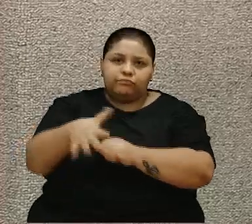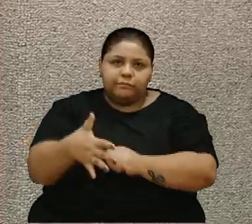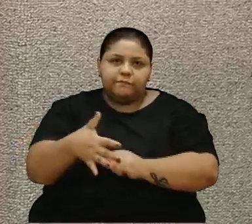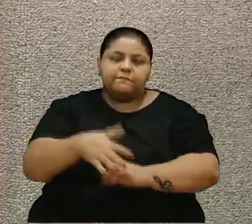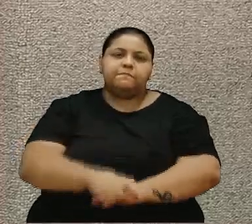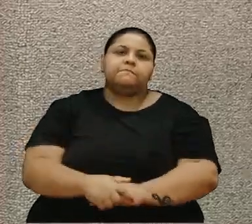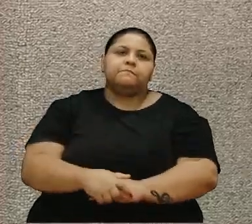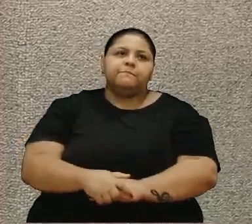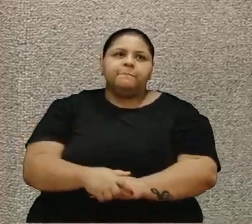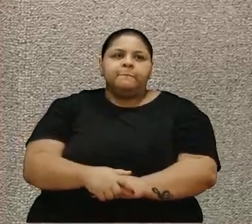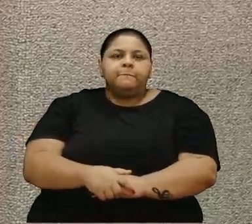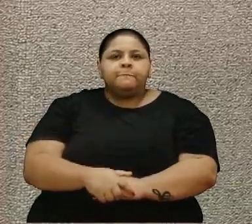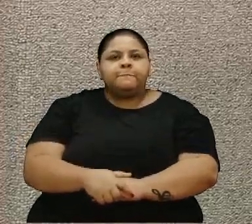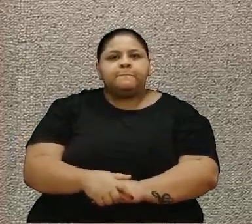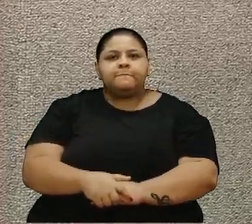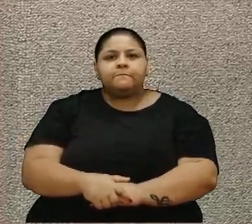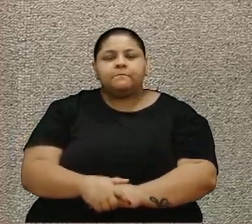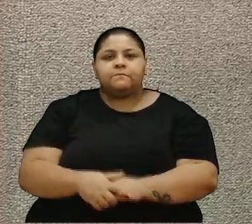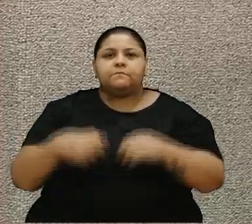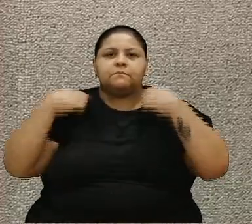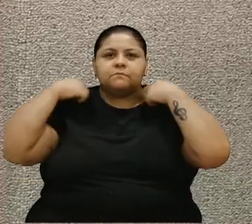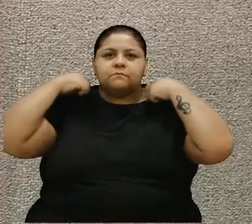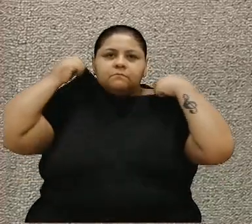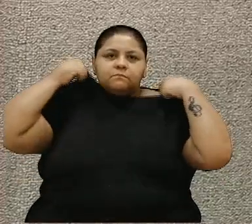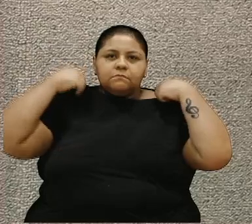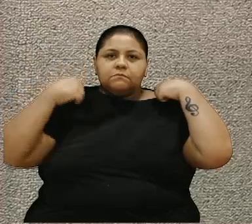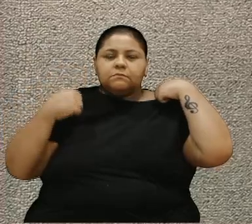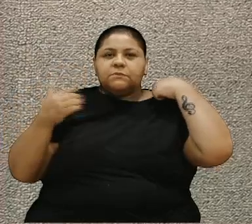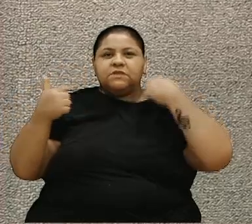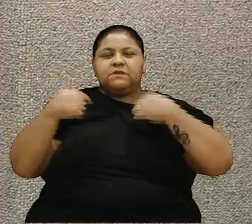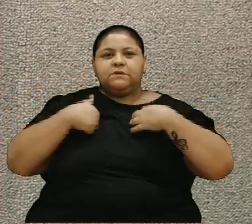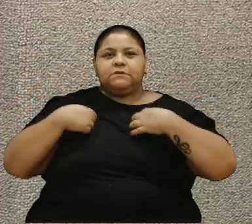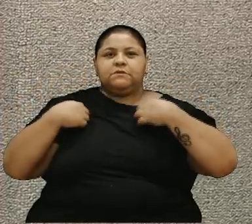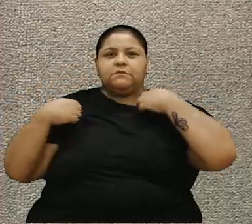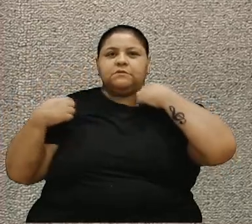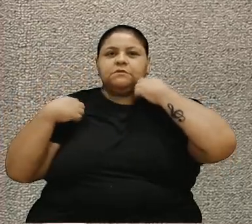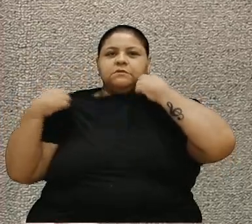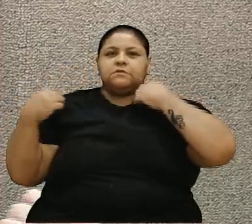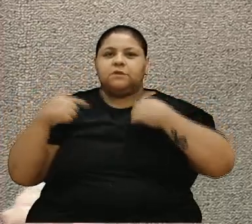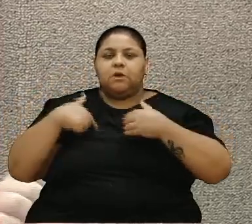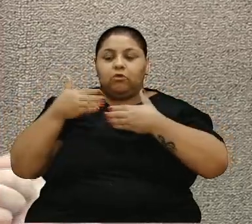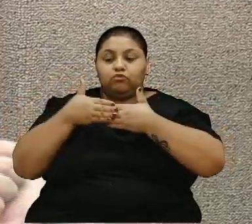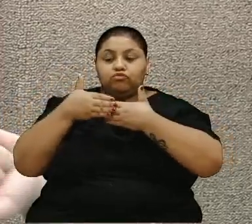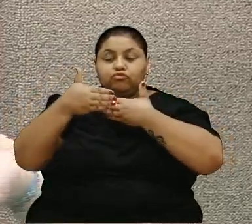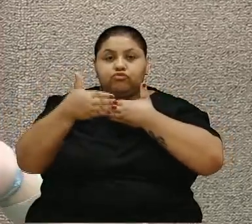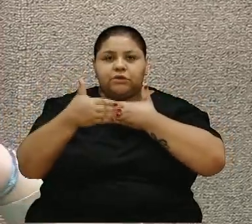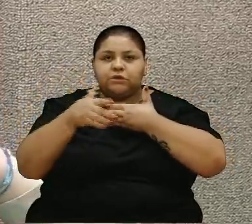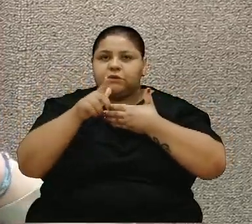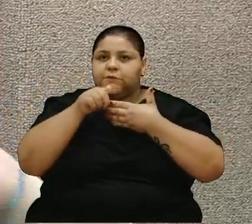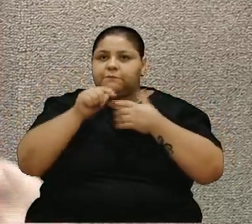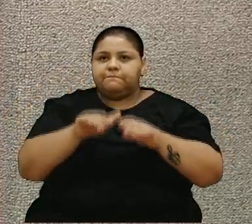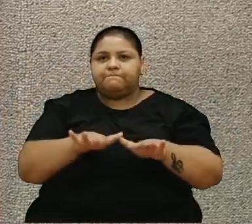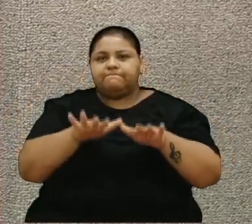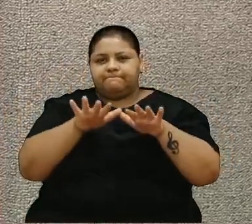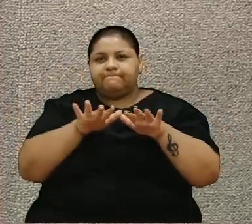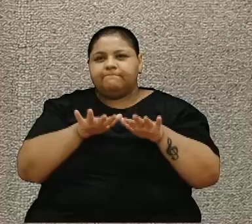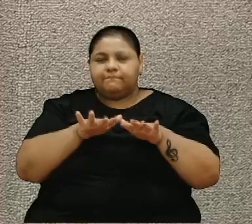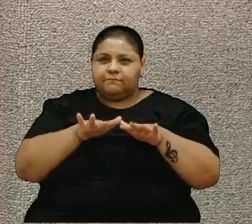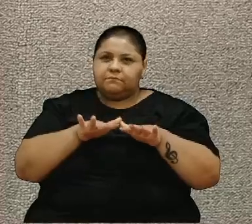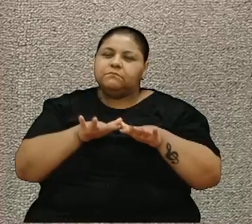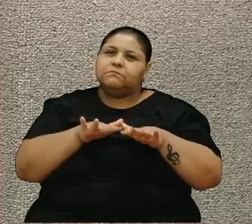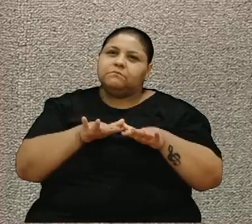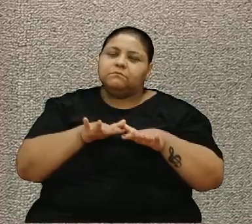Então, eu, durante as enchentes, até por ter